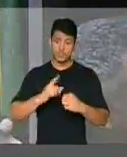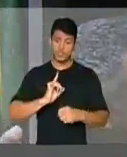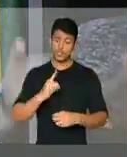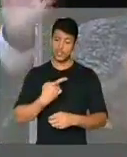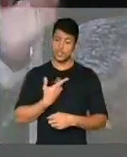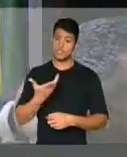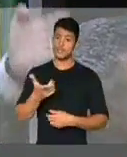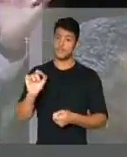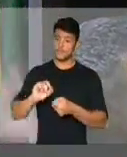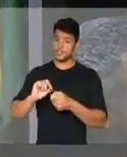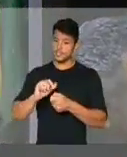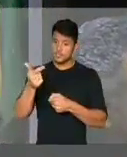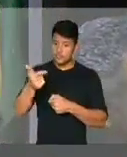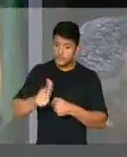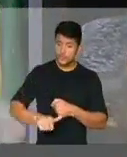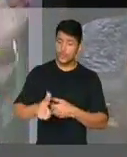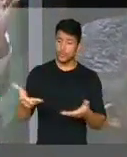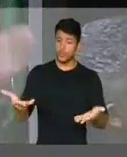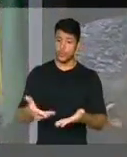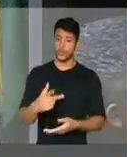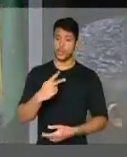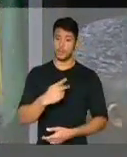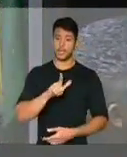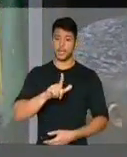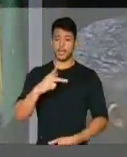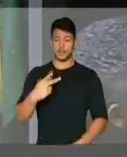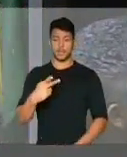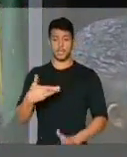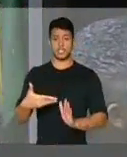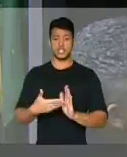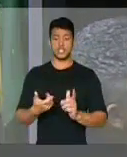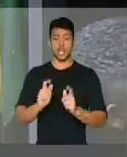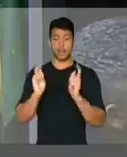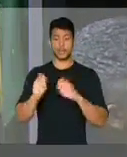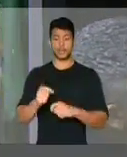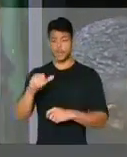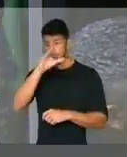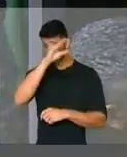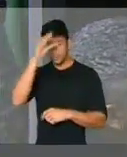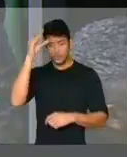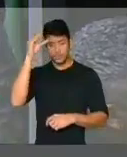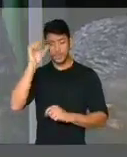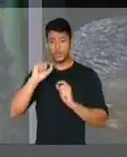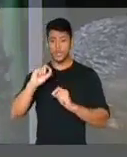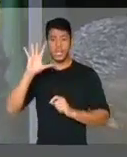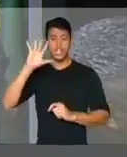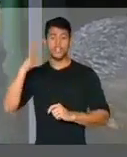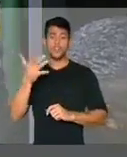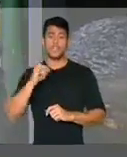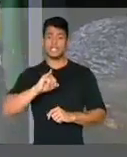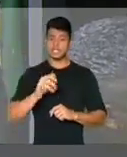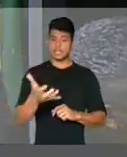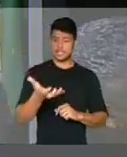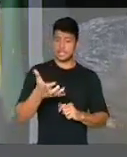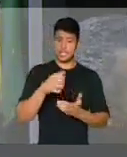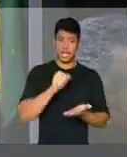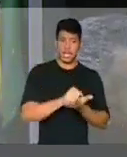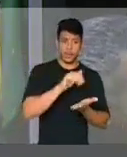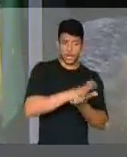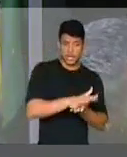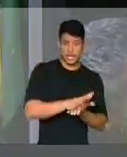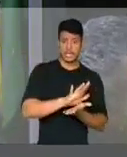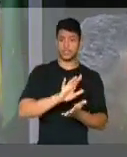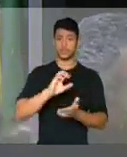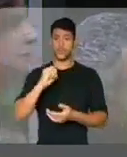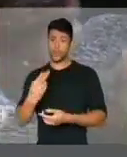que estão querendo fazer nesse PLP. Tirar do consumidor a possibilidade de decidir se quer ou não que as